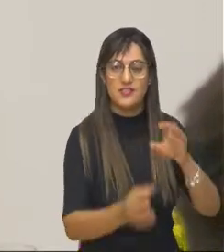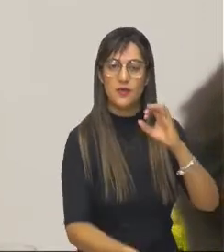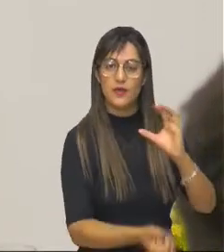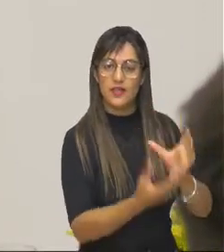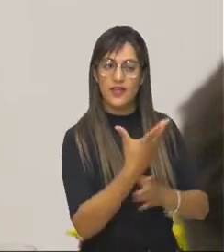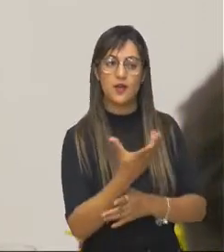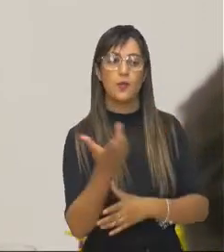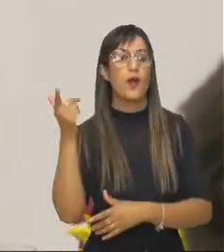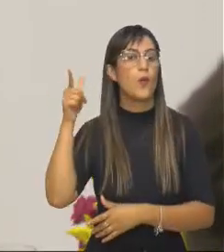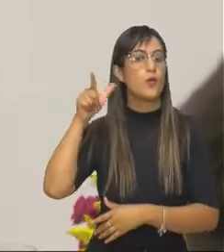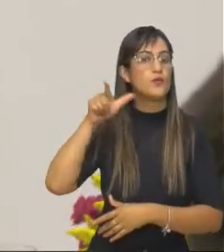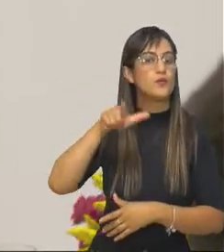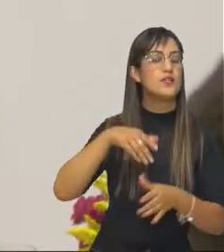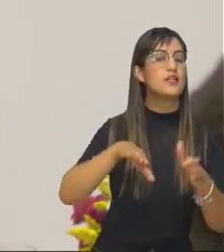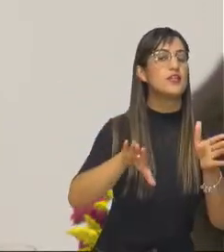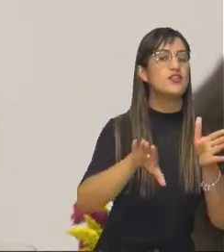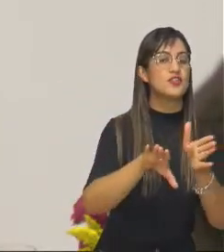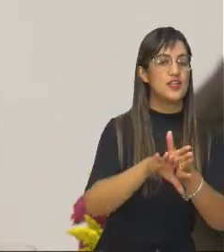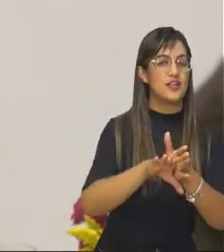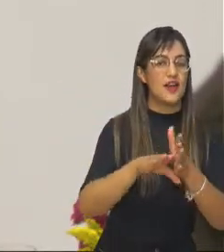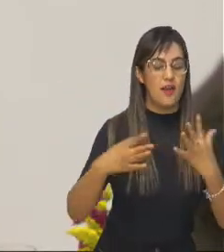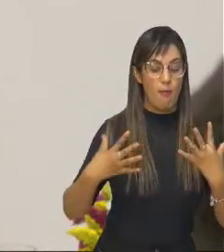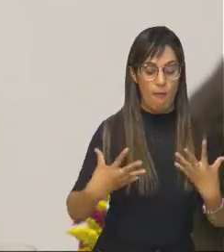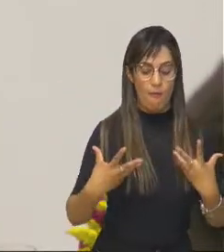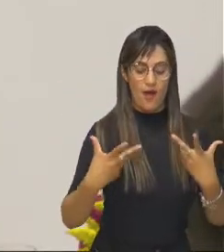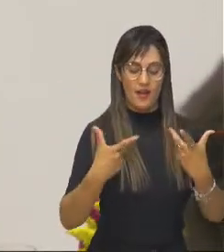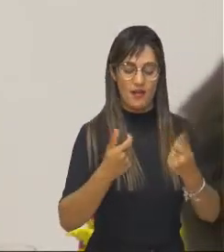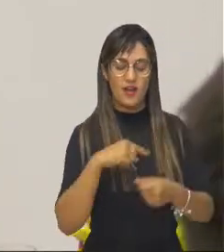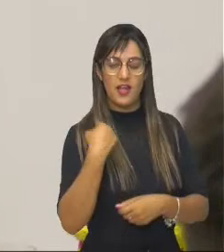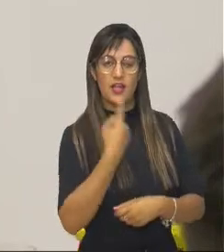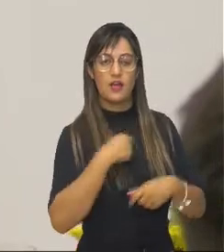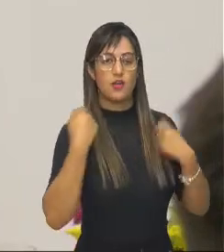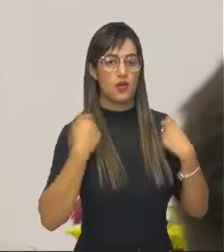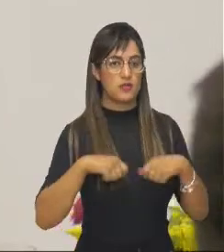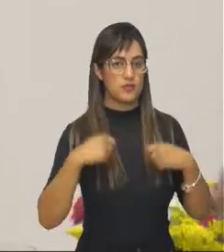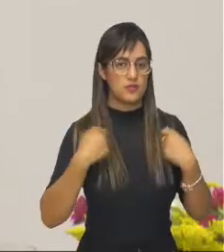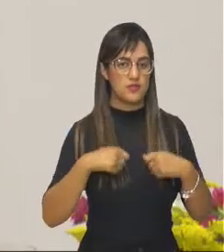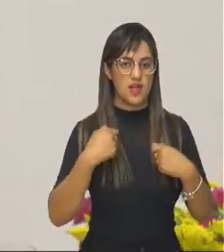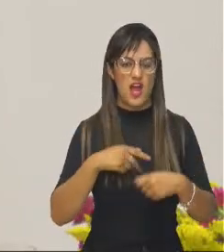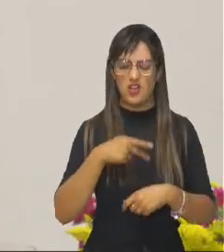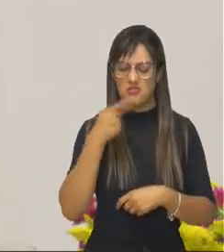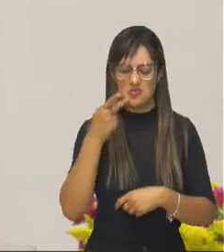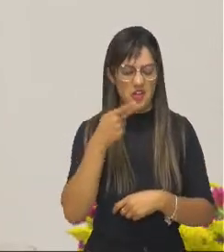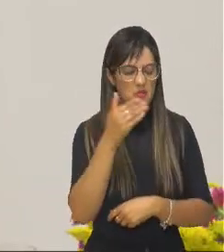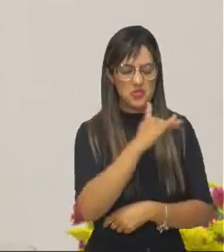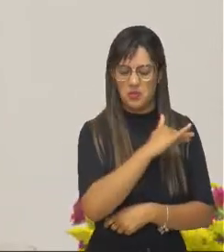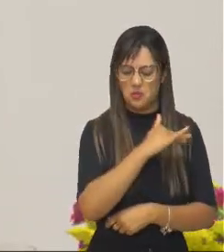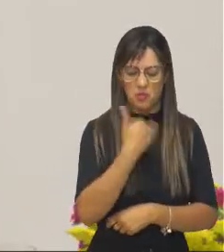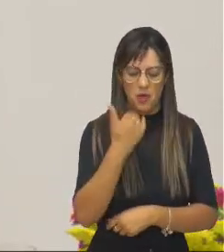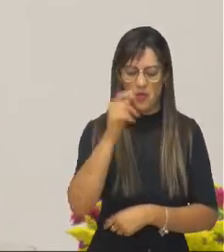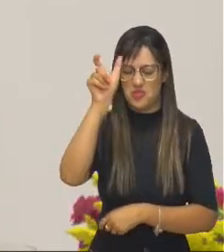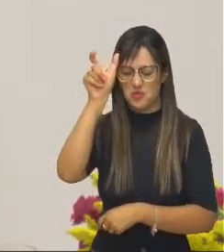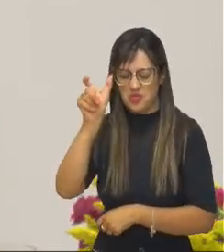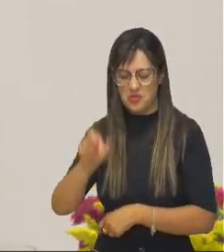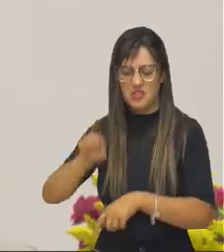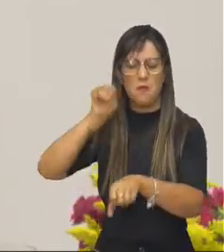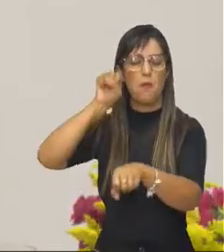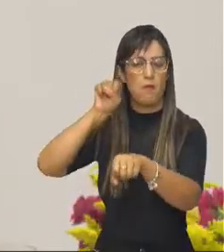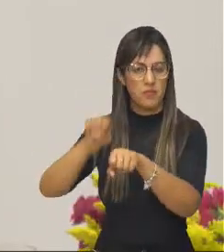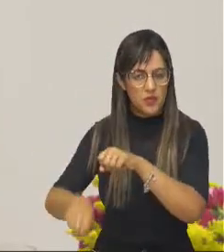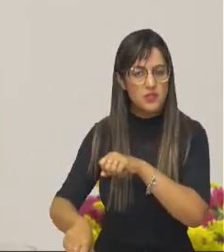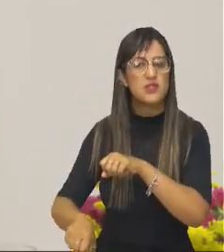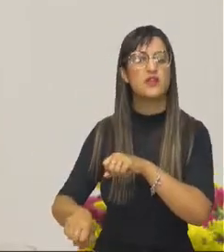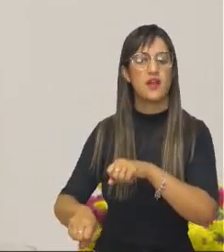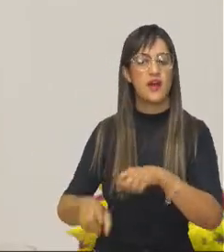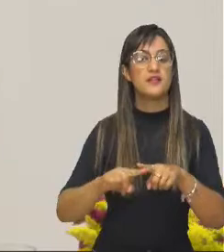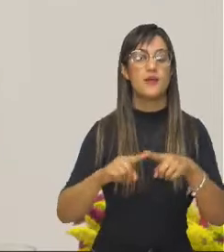chegar à excelência que a gente precisa. E aí a gente não fala de morte, não fala de pessoas que são suicidadas, mas a gente